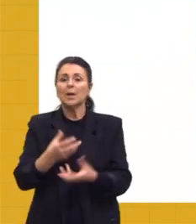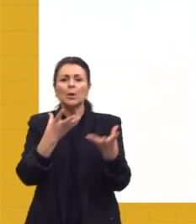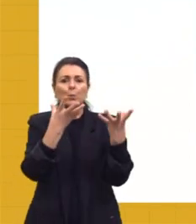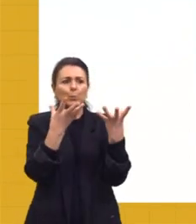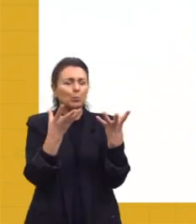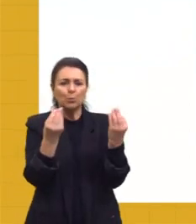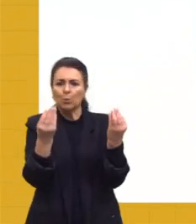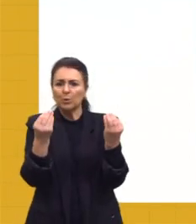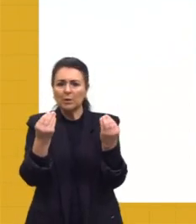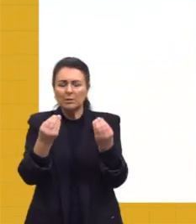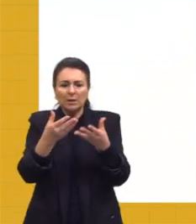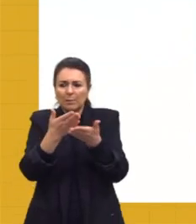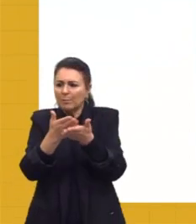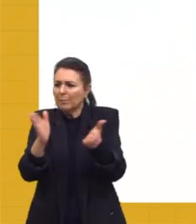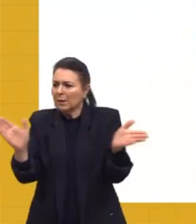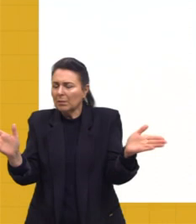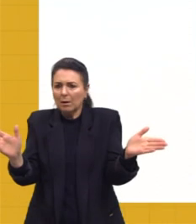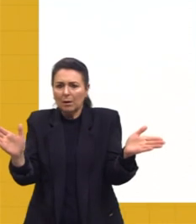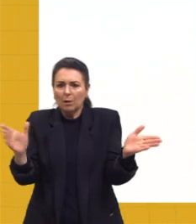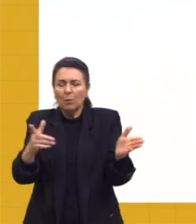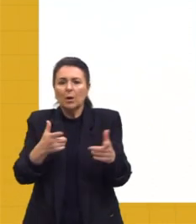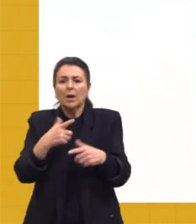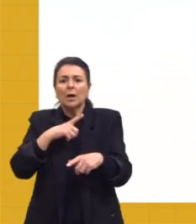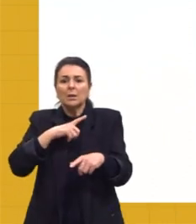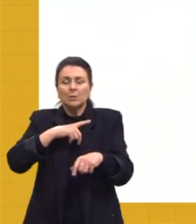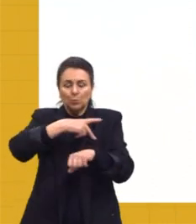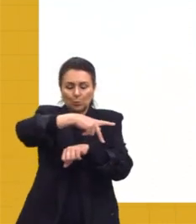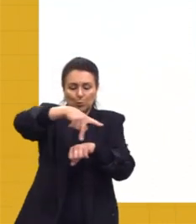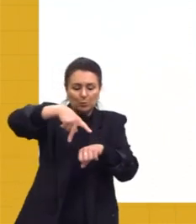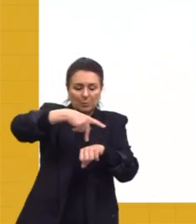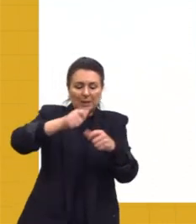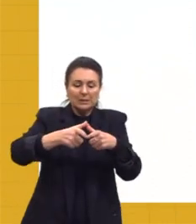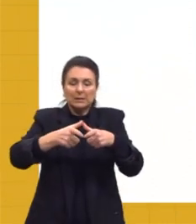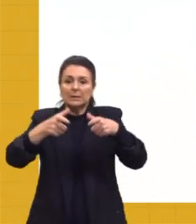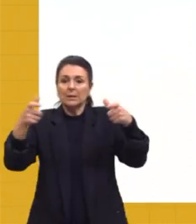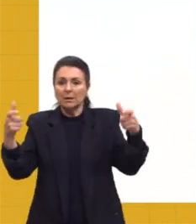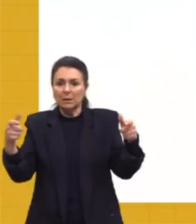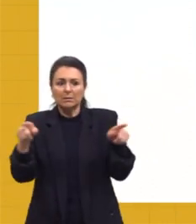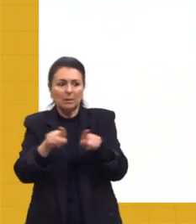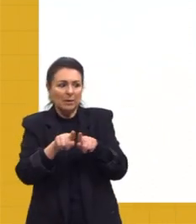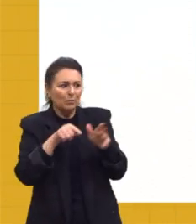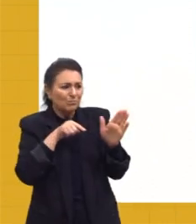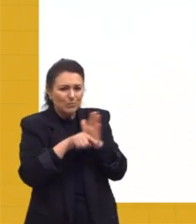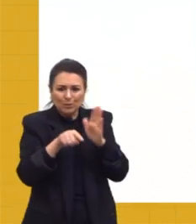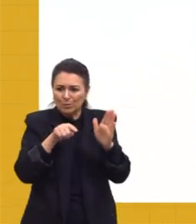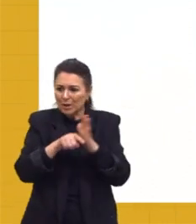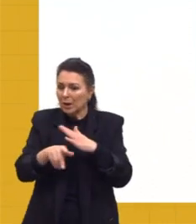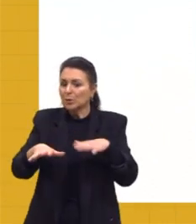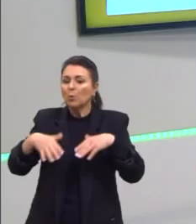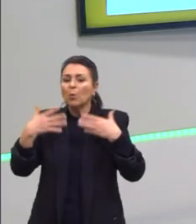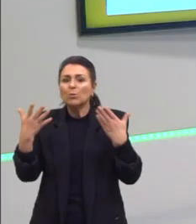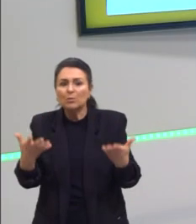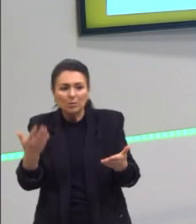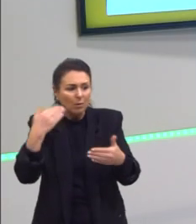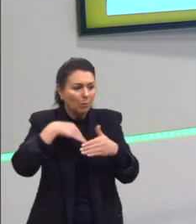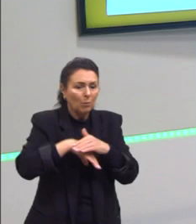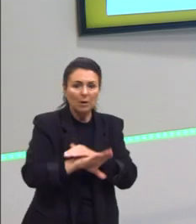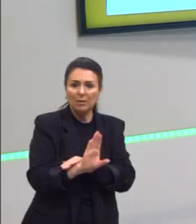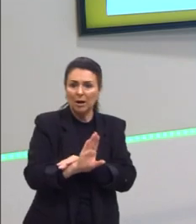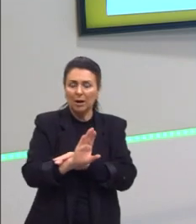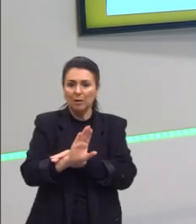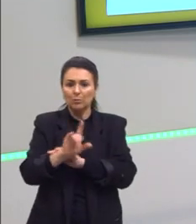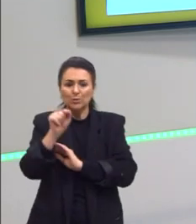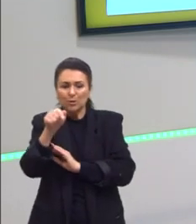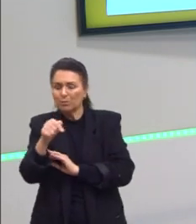perdidas né as grandes potências estão sempre questionando Aonde está o armamento atômico para